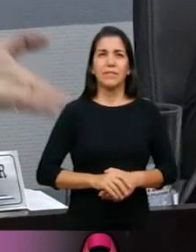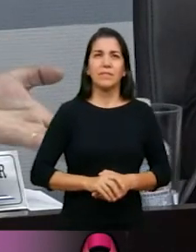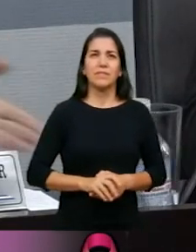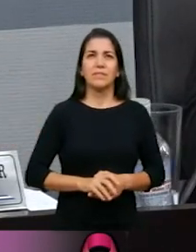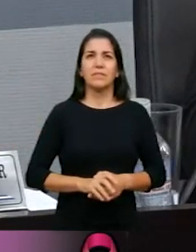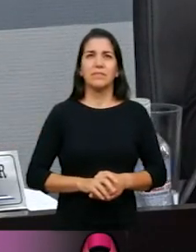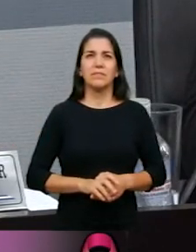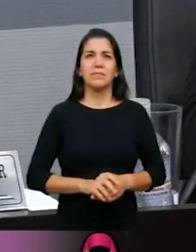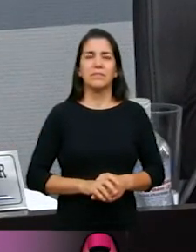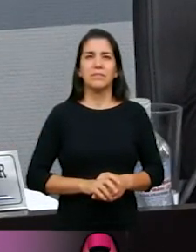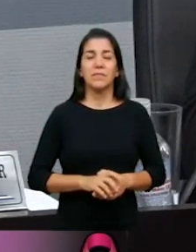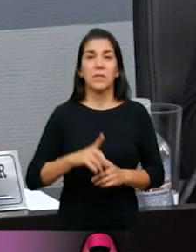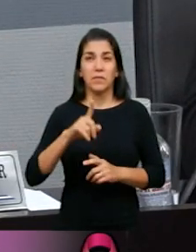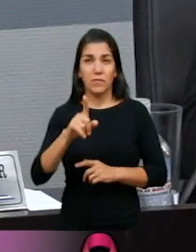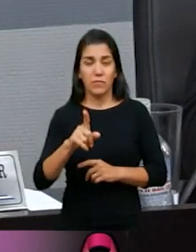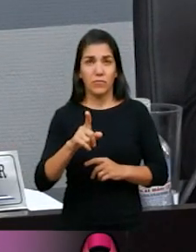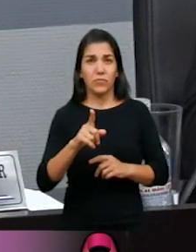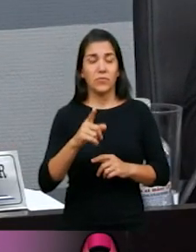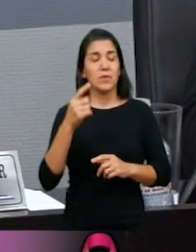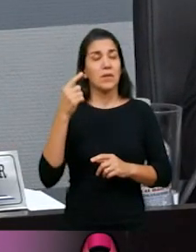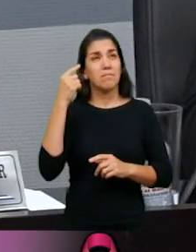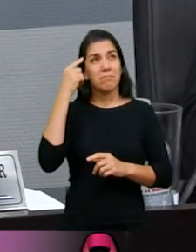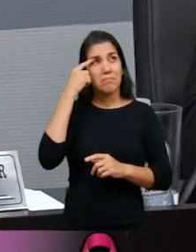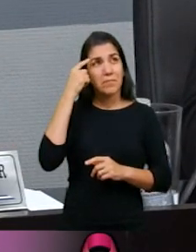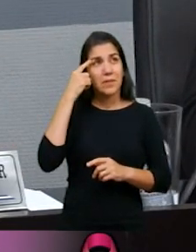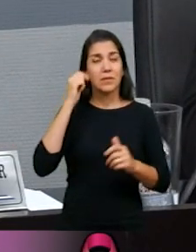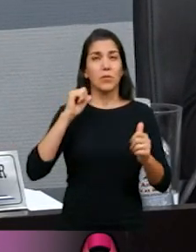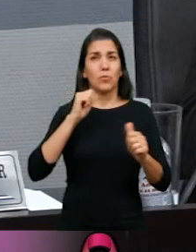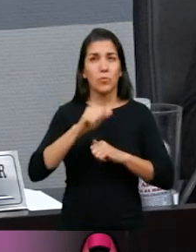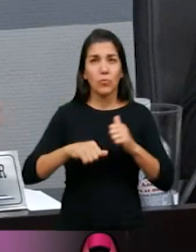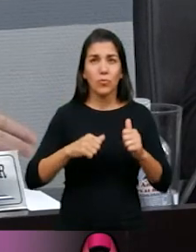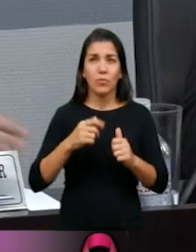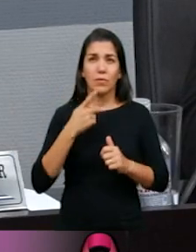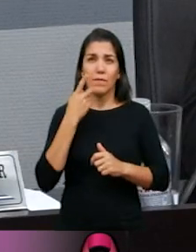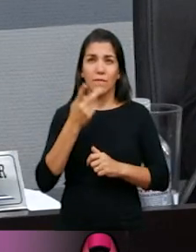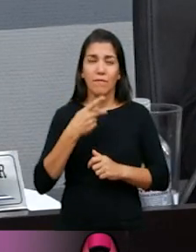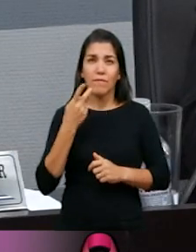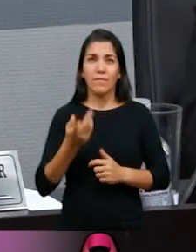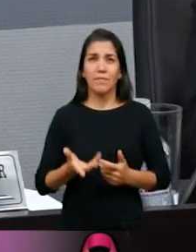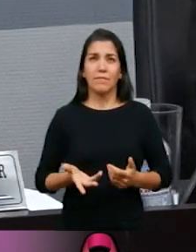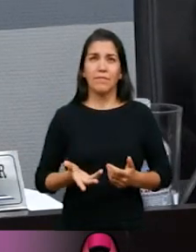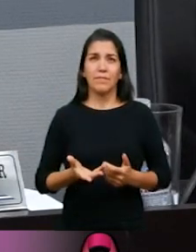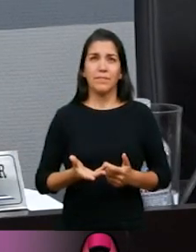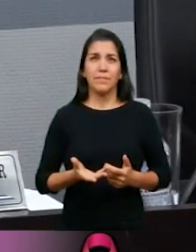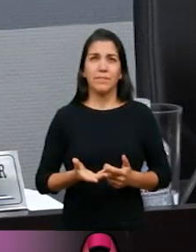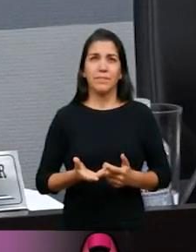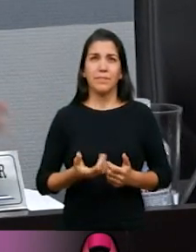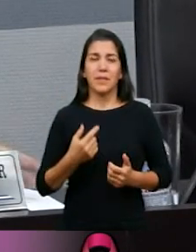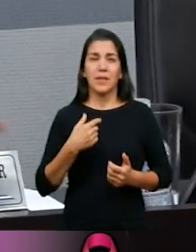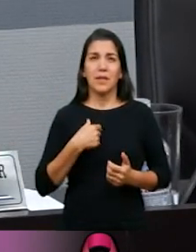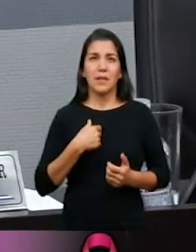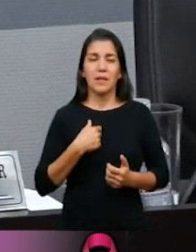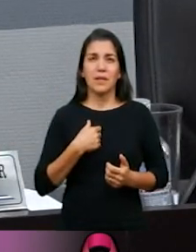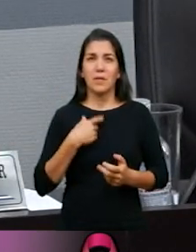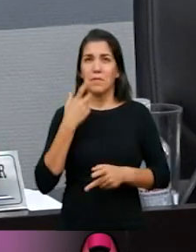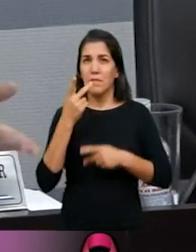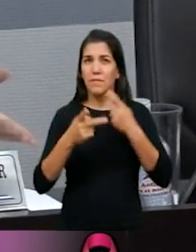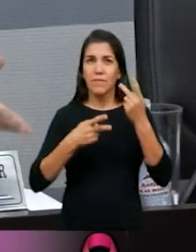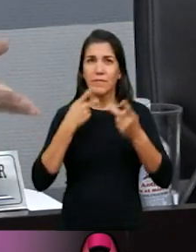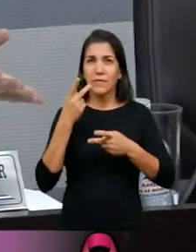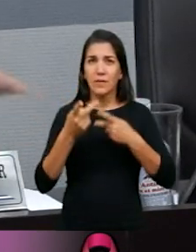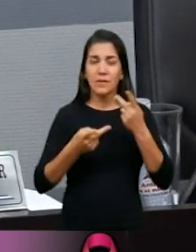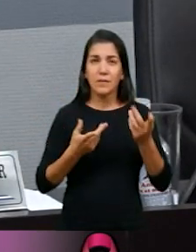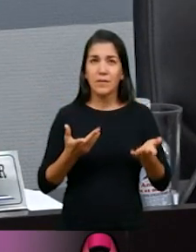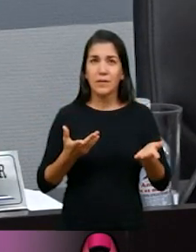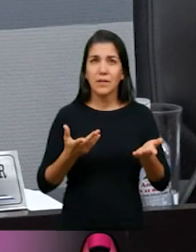aí e você muda, entendeu? Então, o senhor está falando, e assim, eu em momento algum eu falei que eu estava, você está